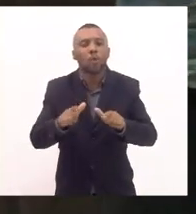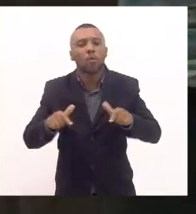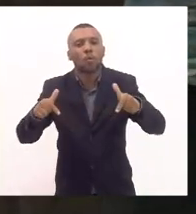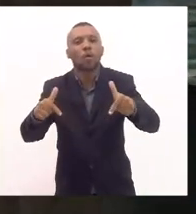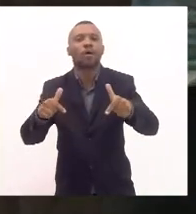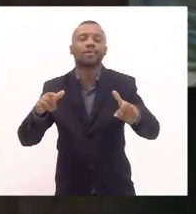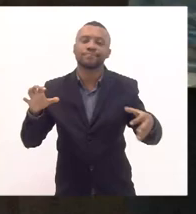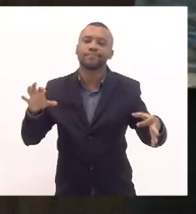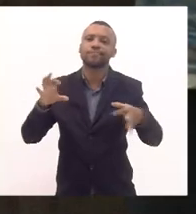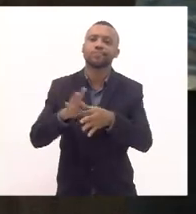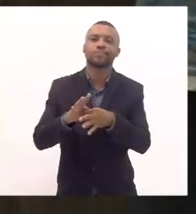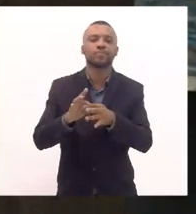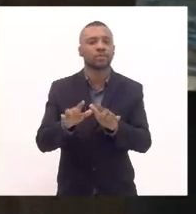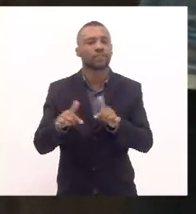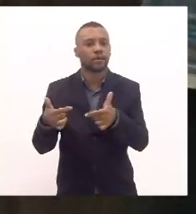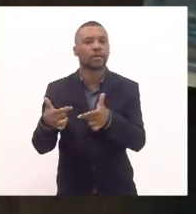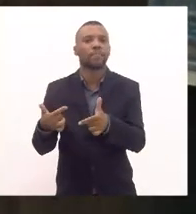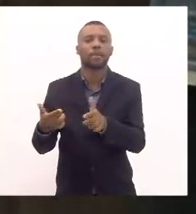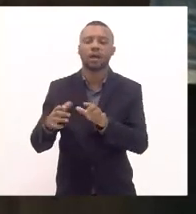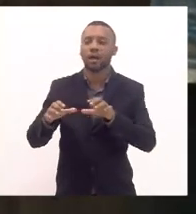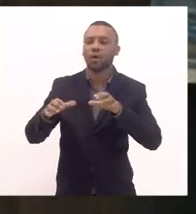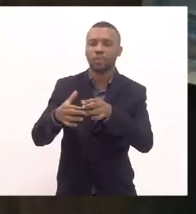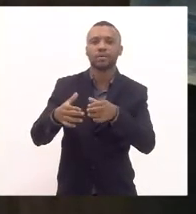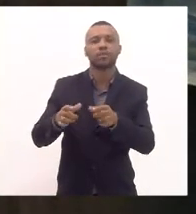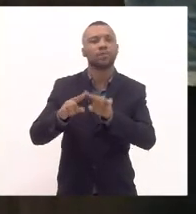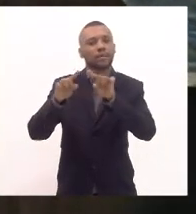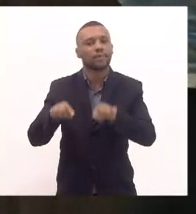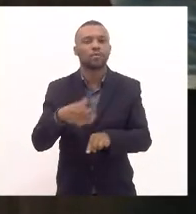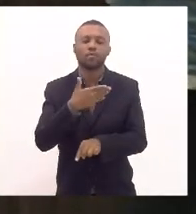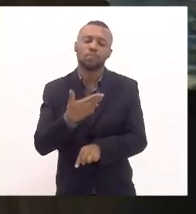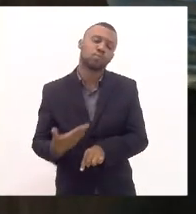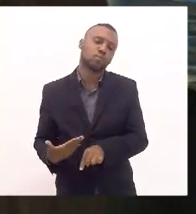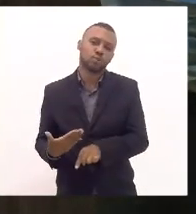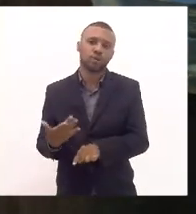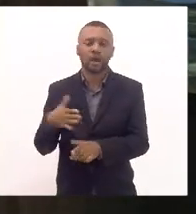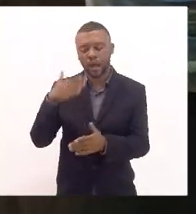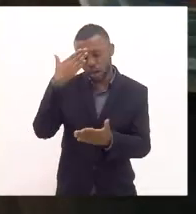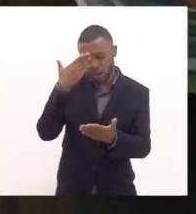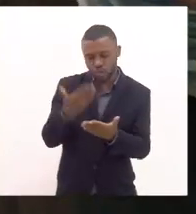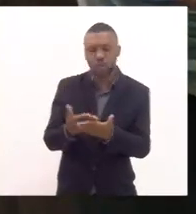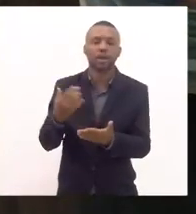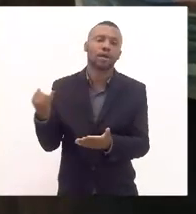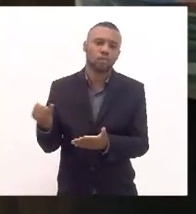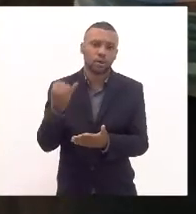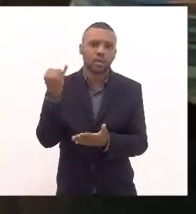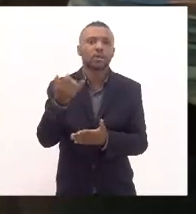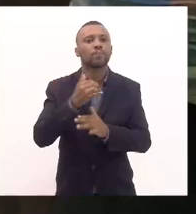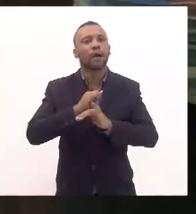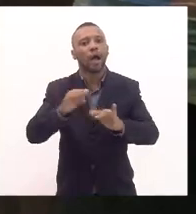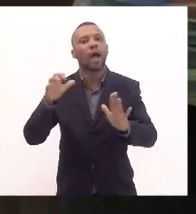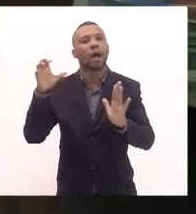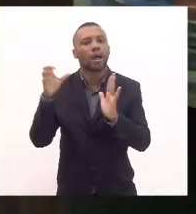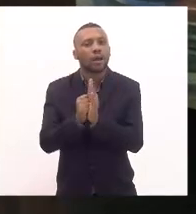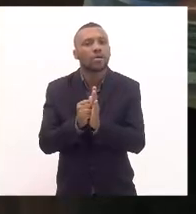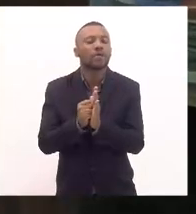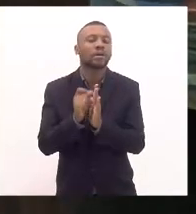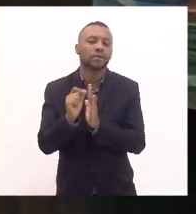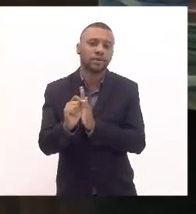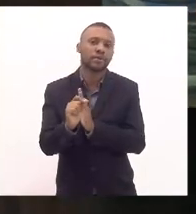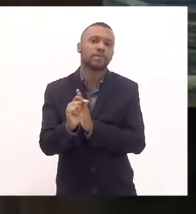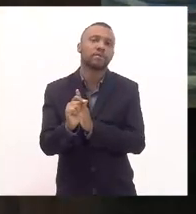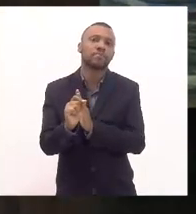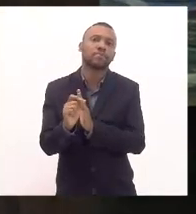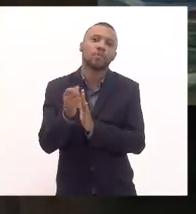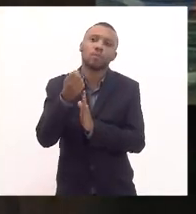ações realizadas pela comissão de servidores públicos e acho que importante para registrar é que foi